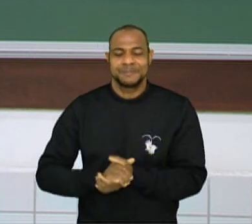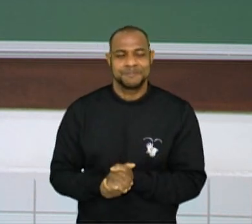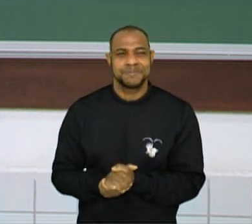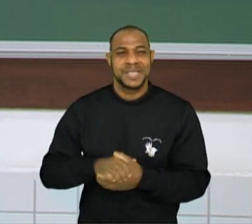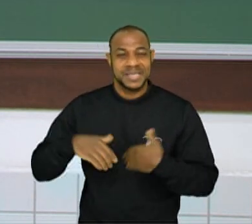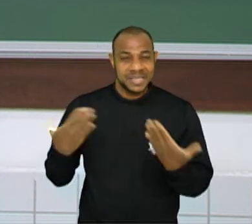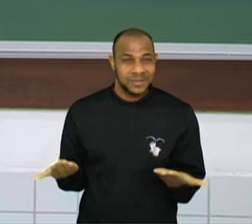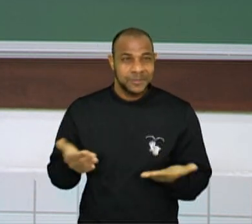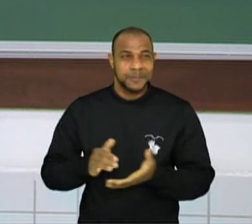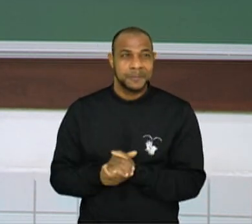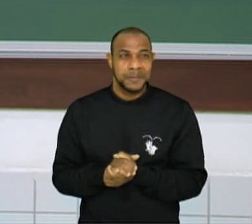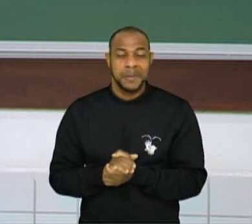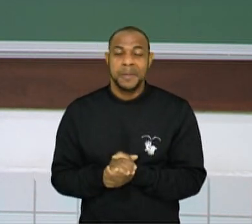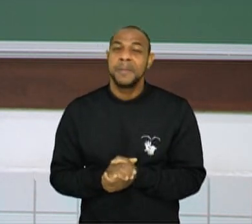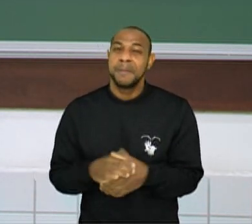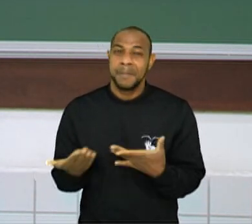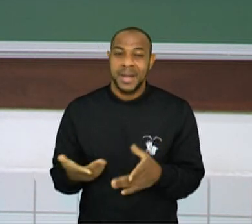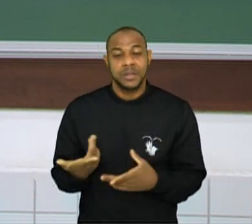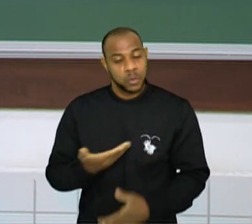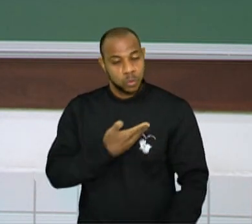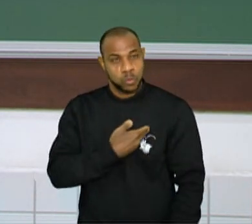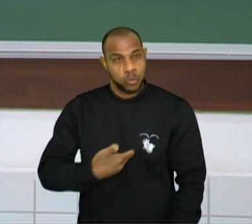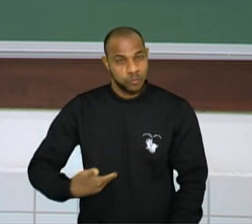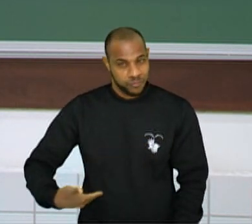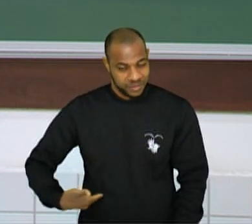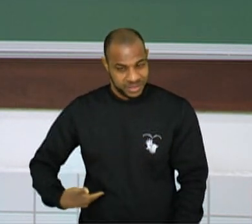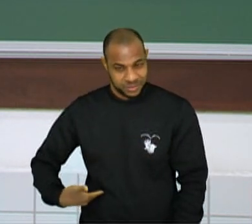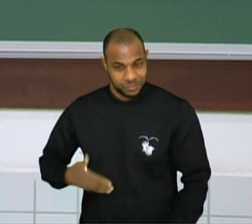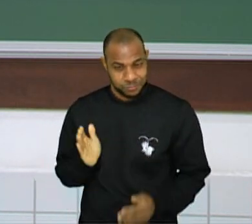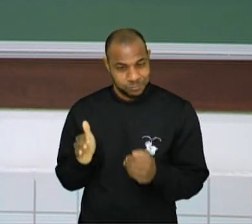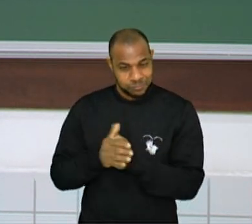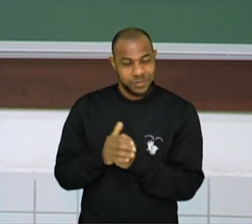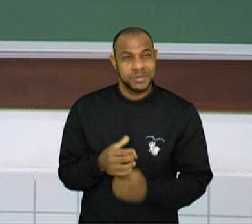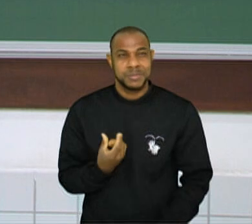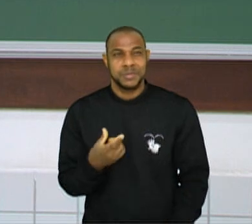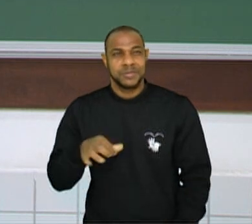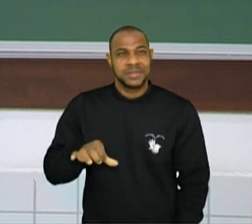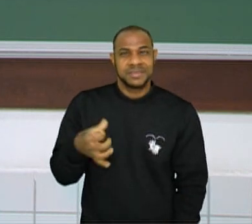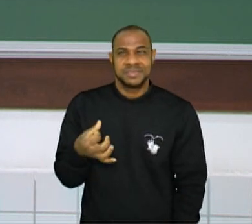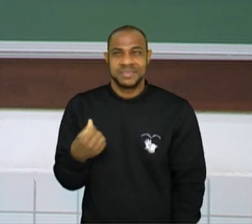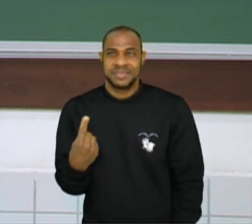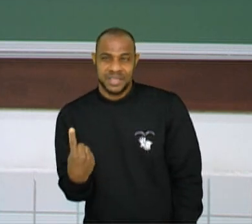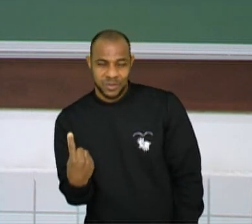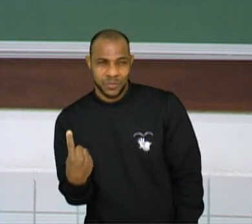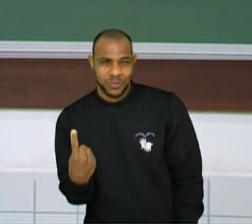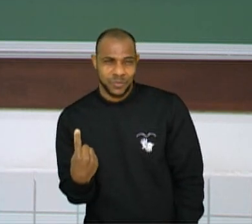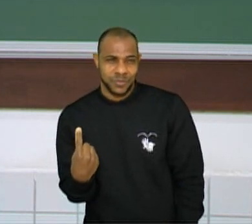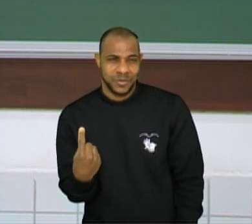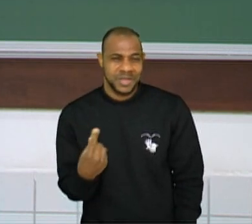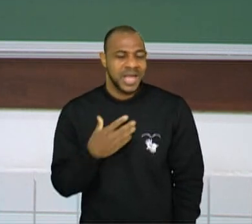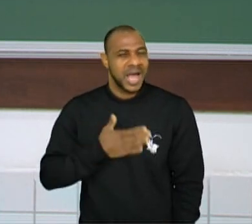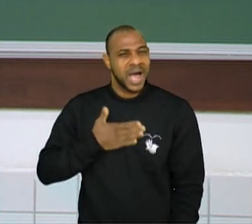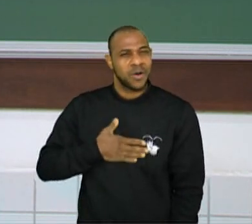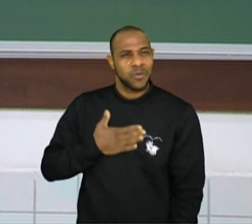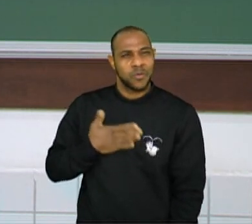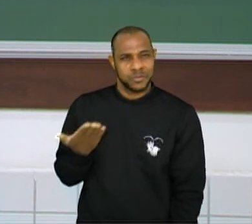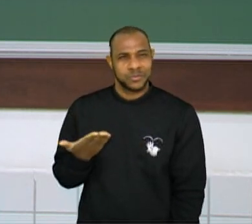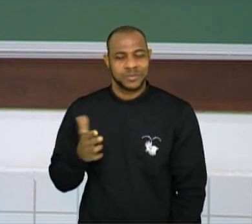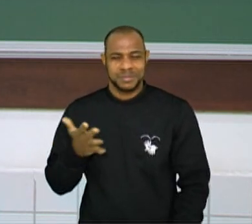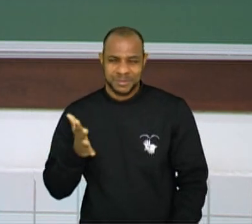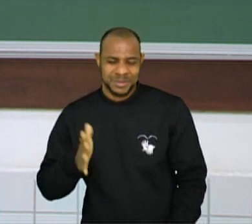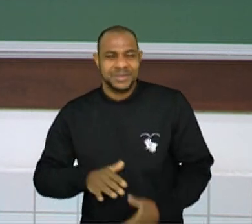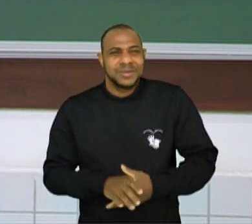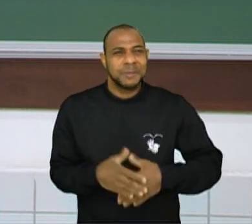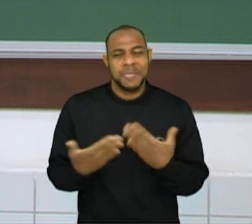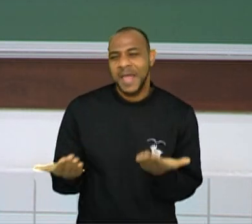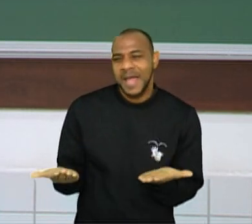conservadores. Porém, durante o governo curto, né, de 1961, aí, janeiro até agosto de 61, em que governou o Jânio